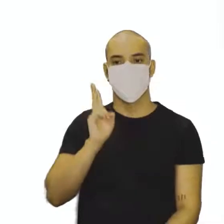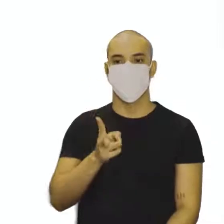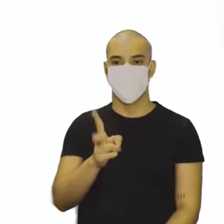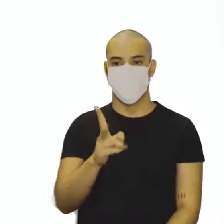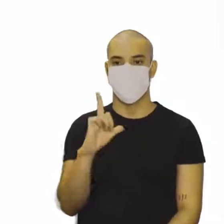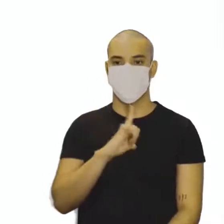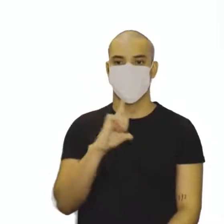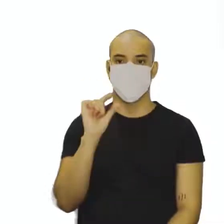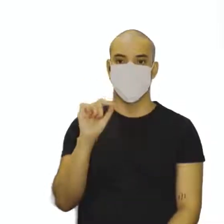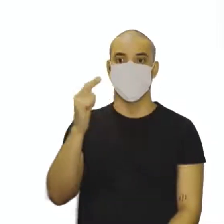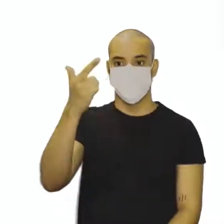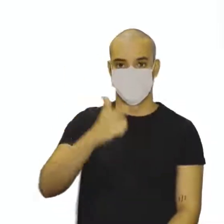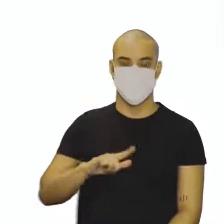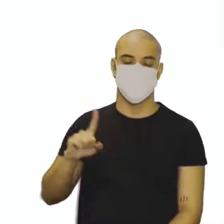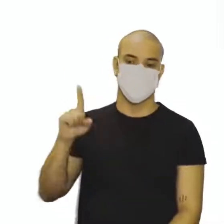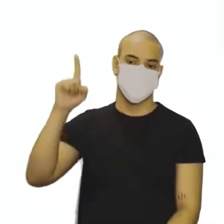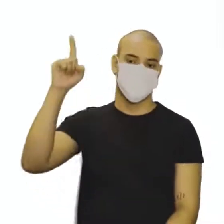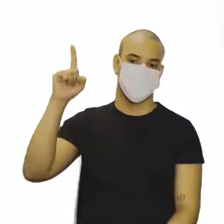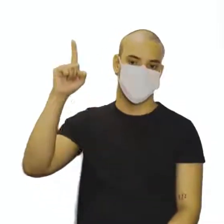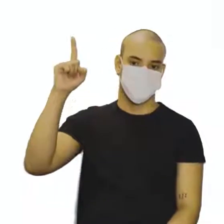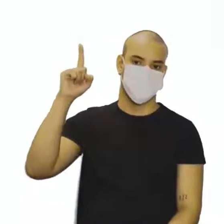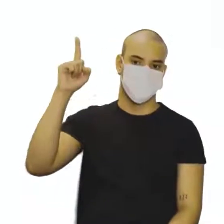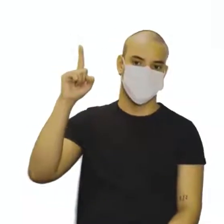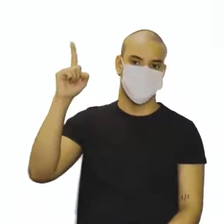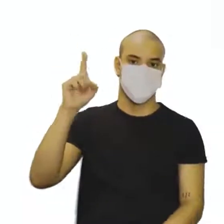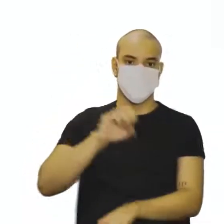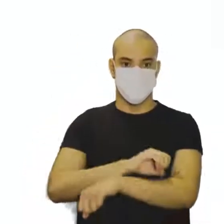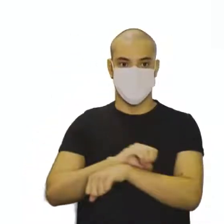Continuando, tá ali de novo a representação do indutor.